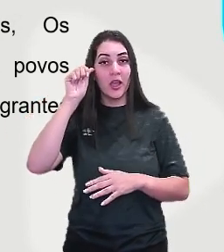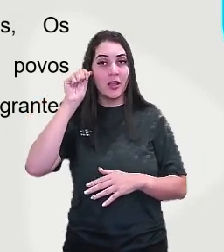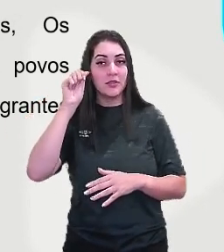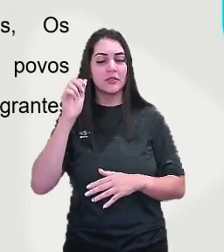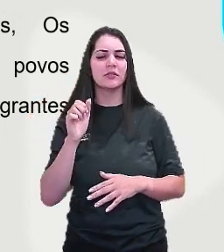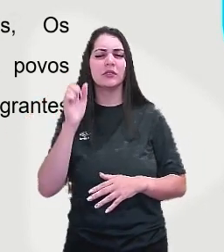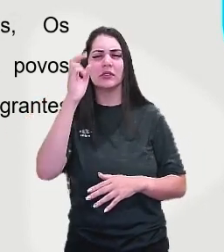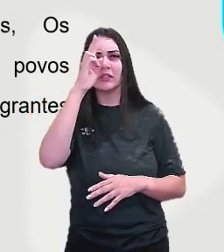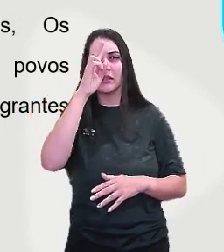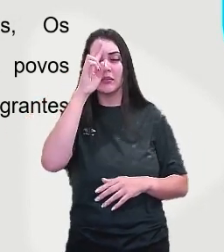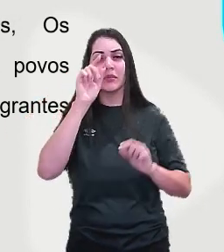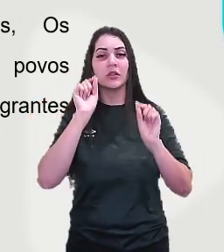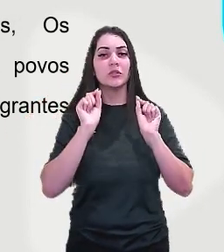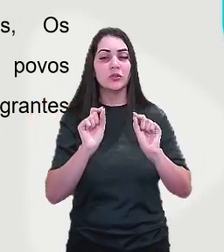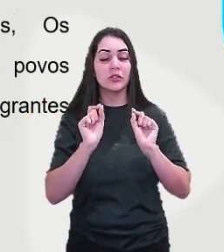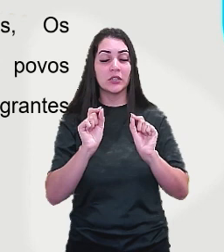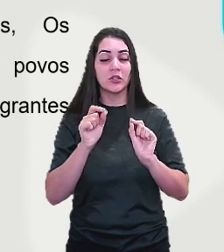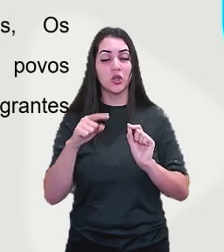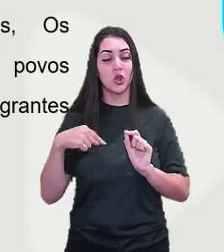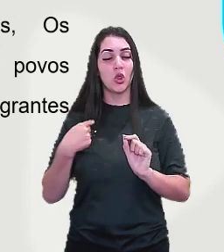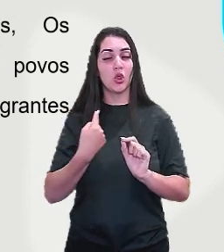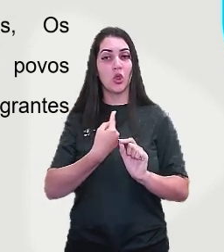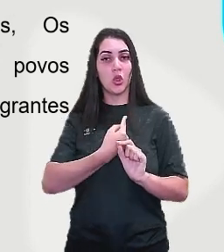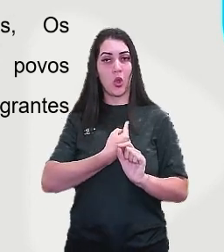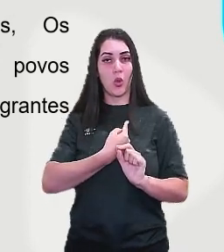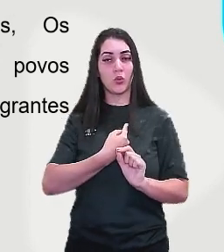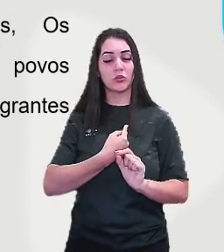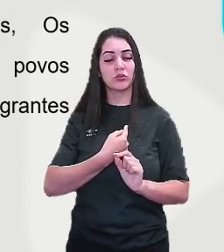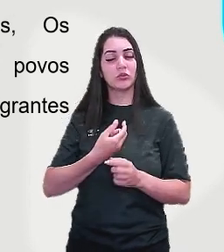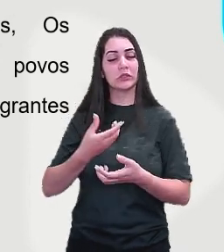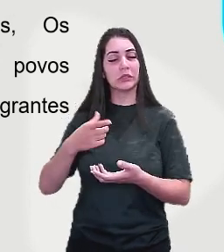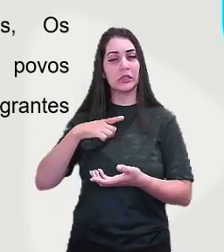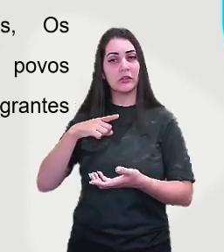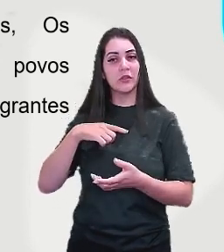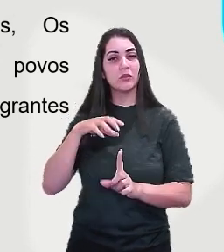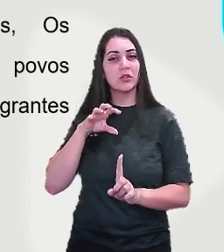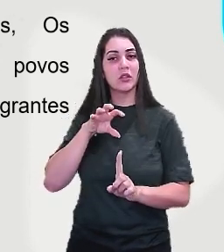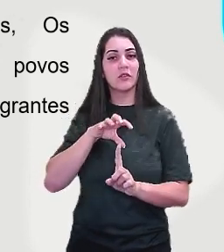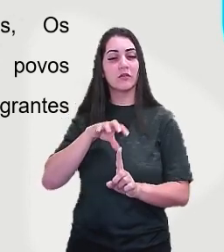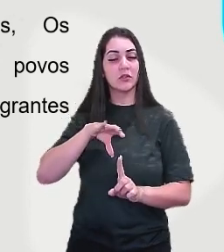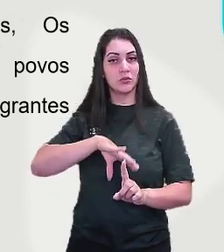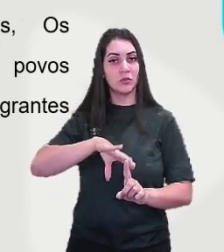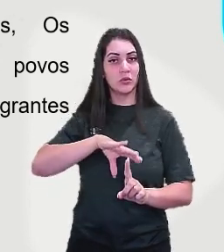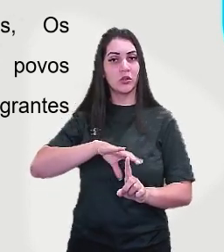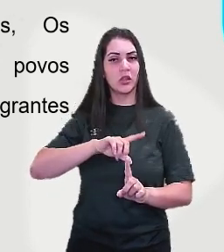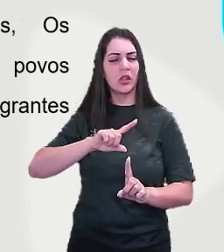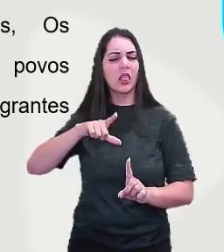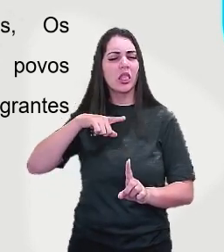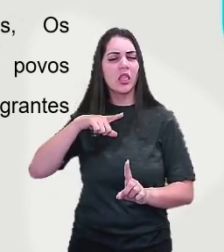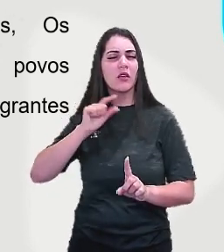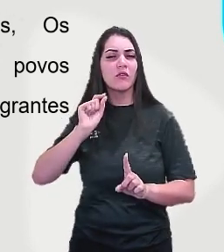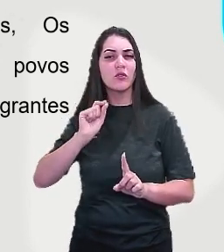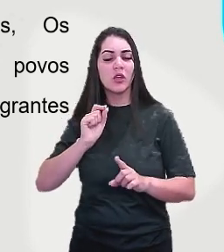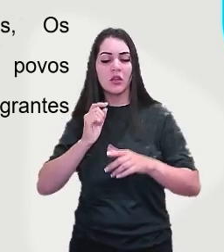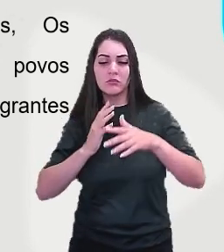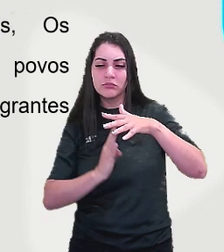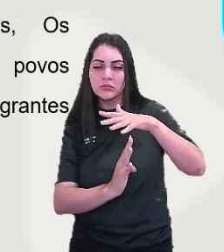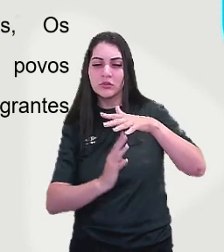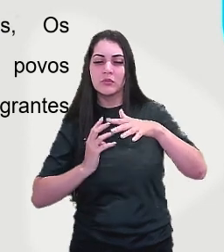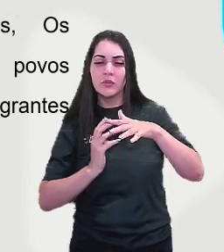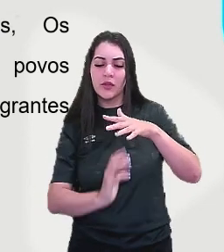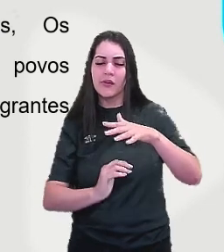que fomos colonizados pelos portugueses, mas a gente recebeu muitos imigrantes no decorrer da nossa